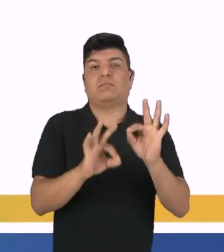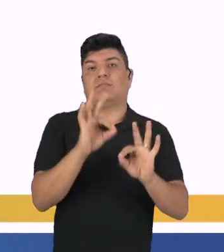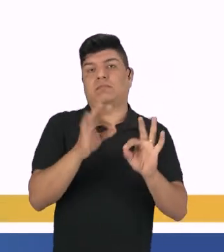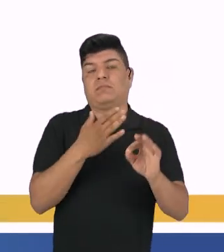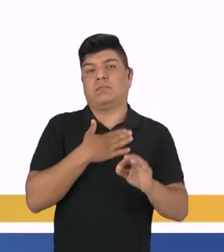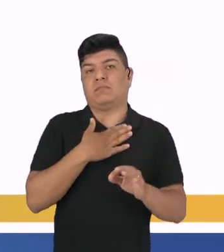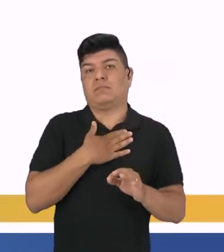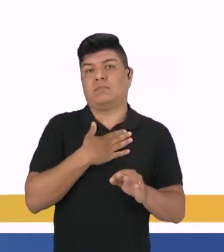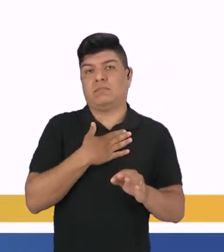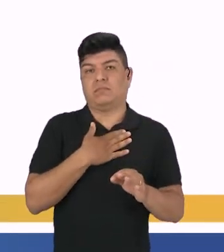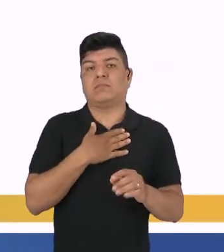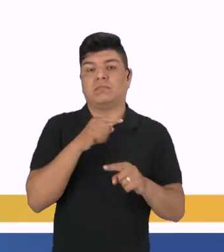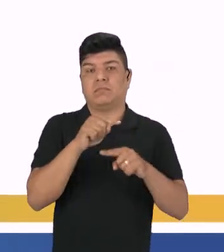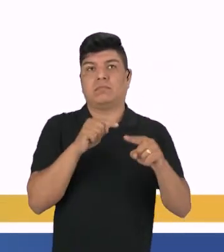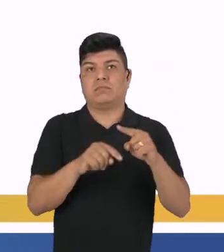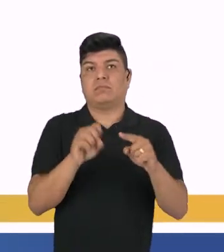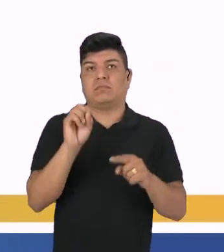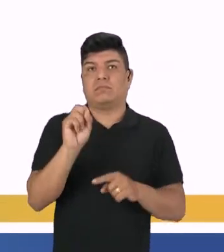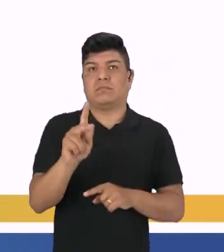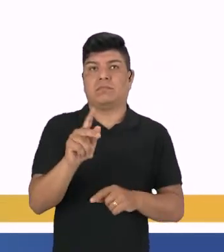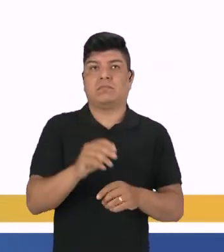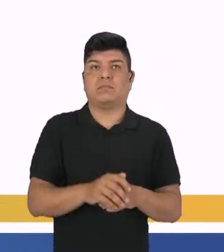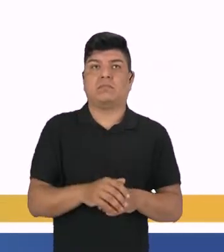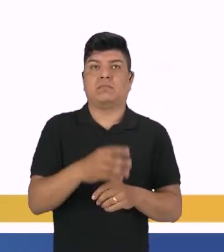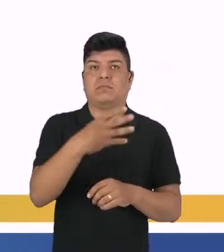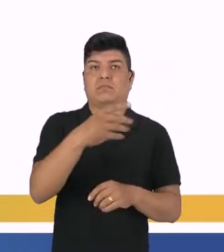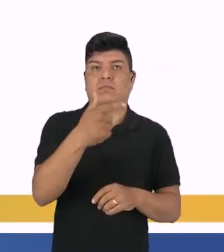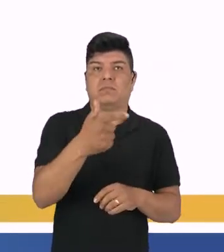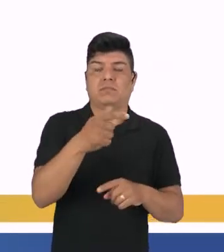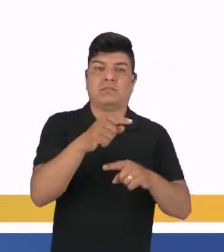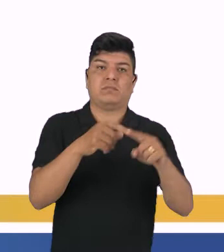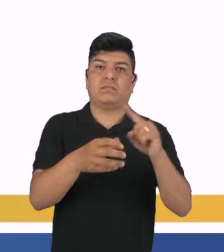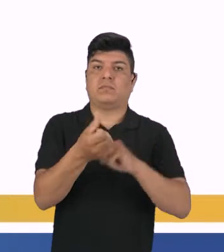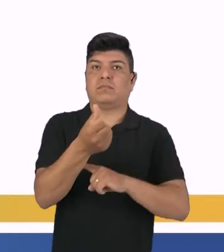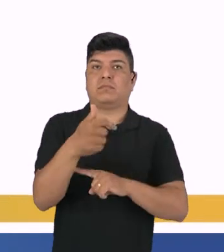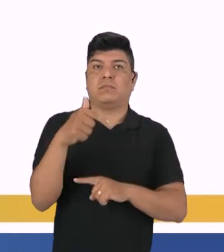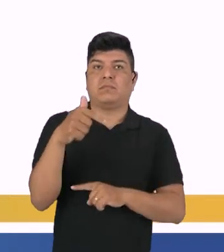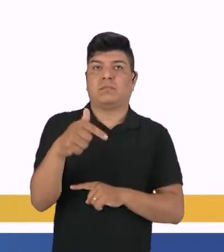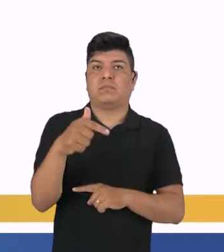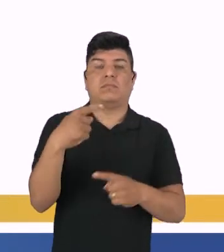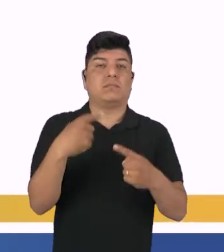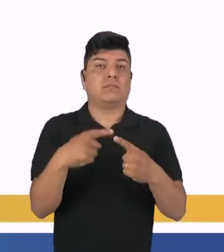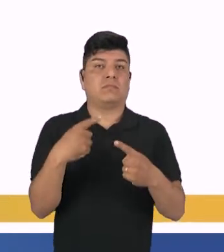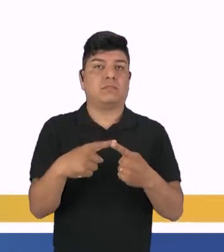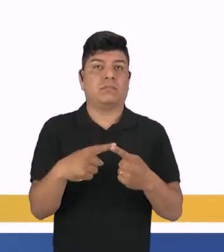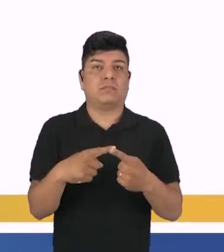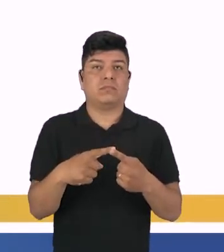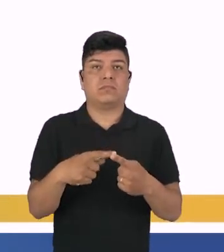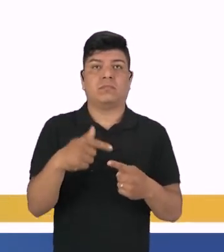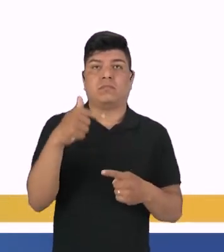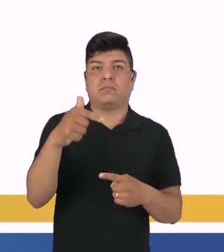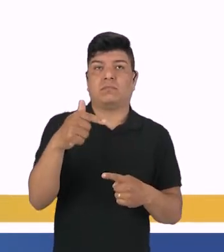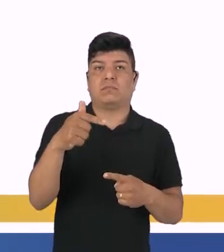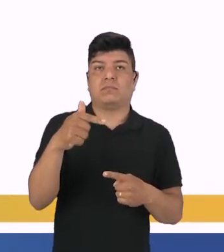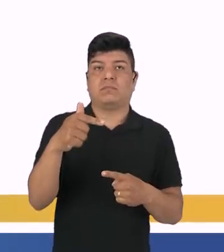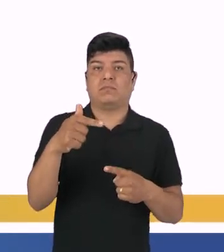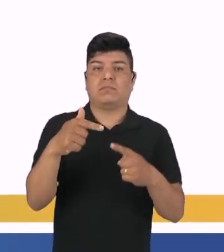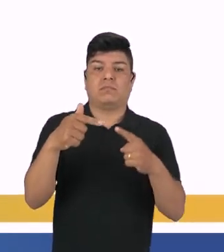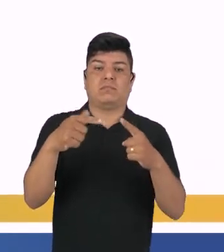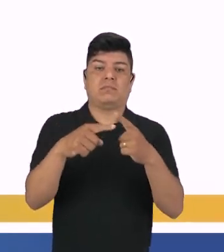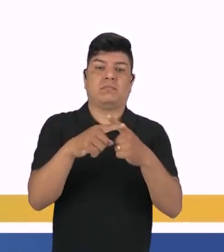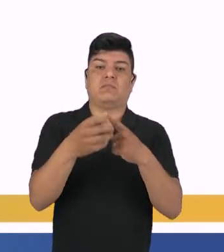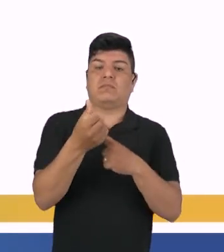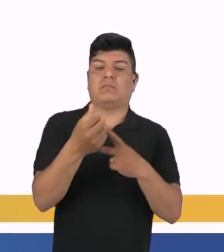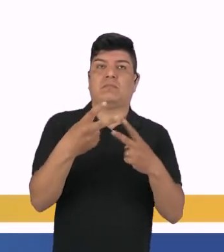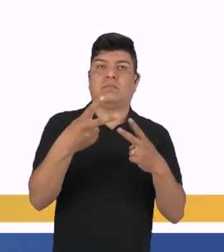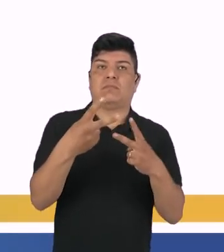organização da minha continha da divisão. Então, 42 dividido para 6 vai dar 7. Por quê? Porque 7 vezes